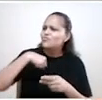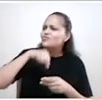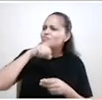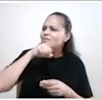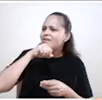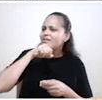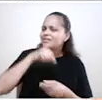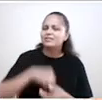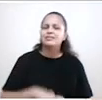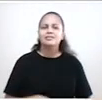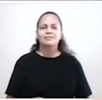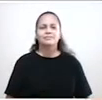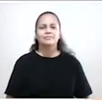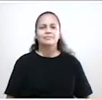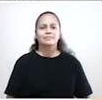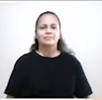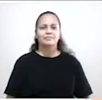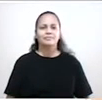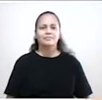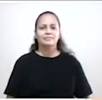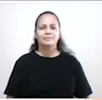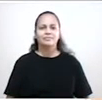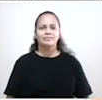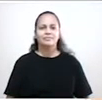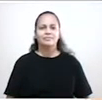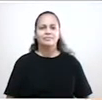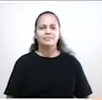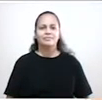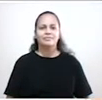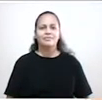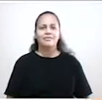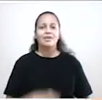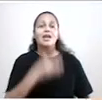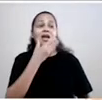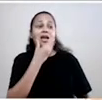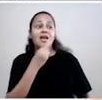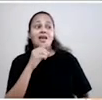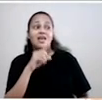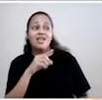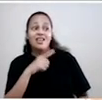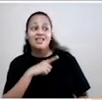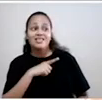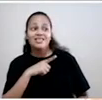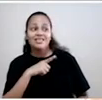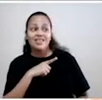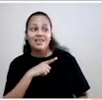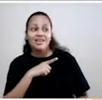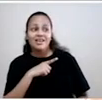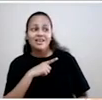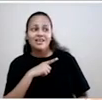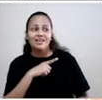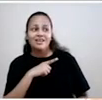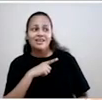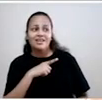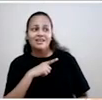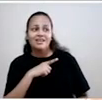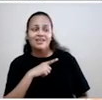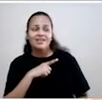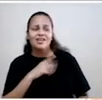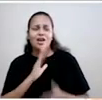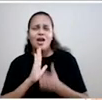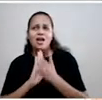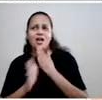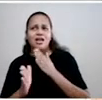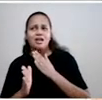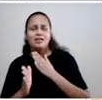pais dela. It has flown to away. Ele tem voado para ir